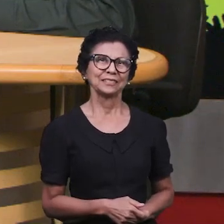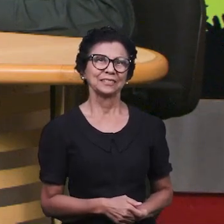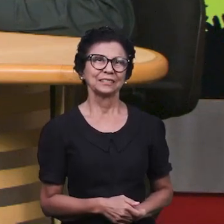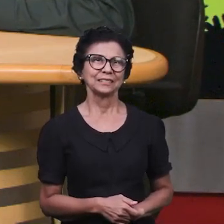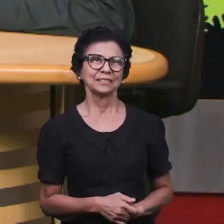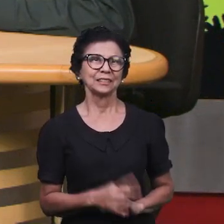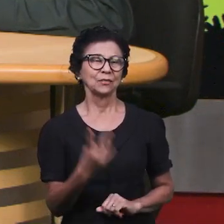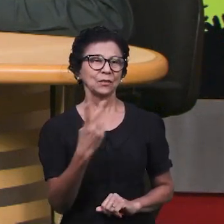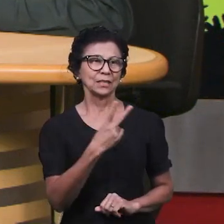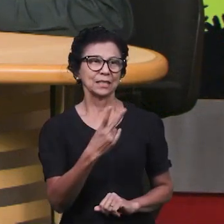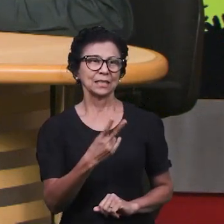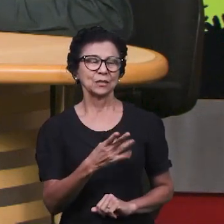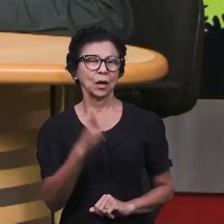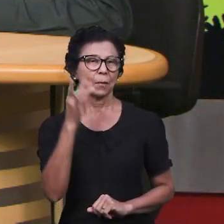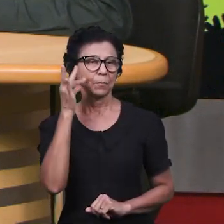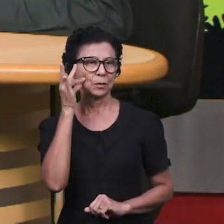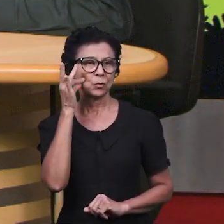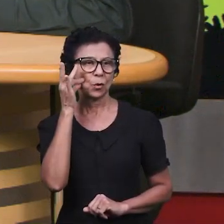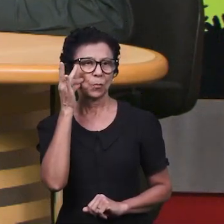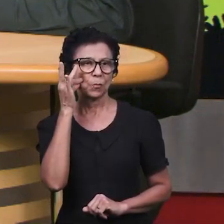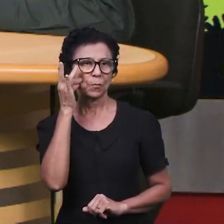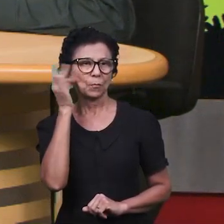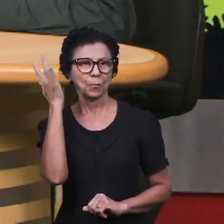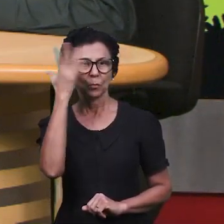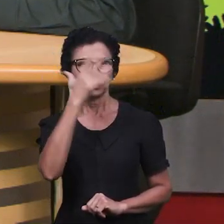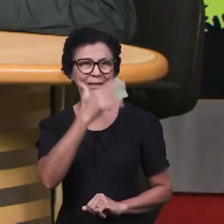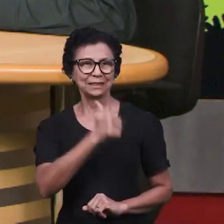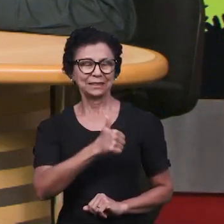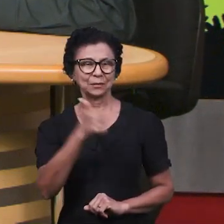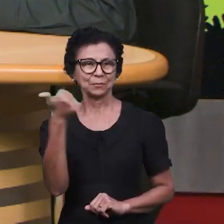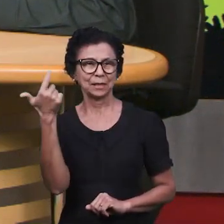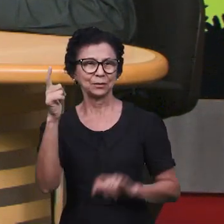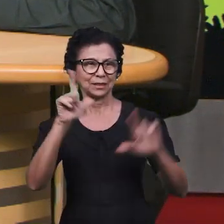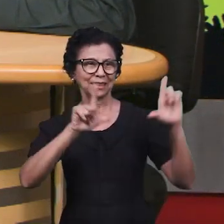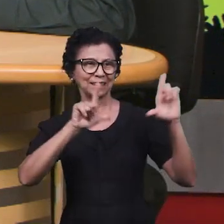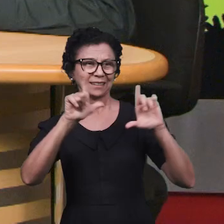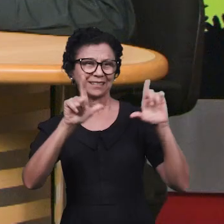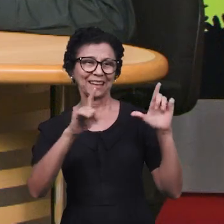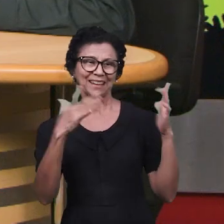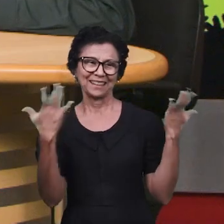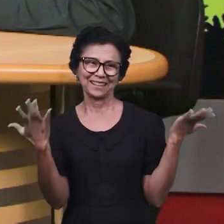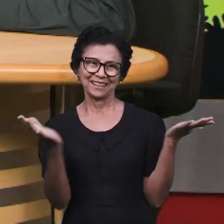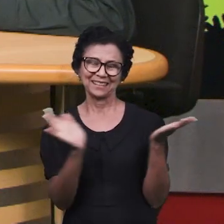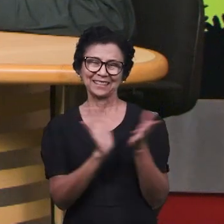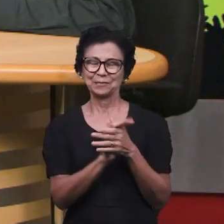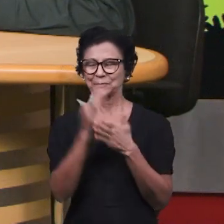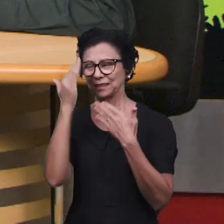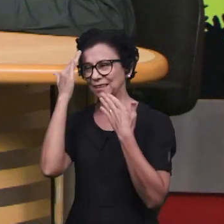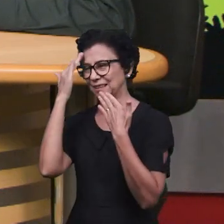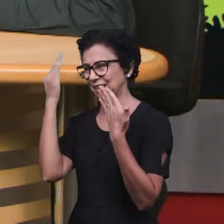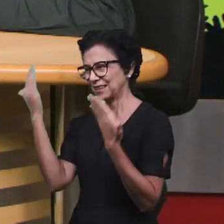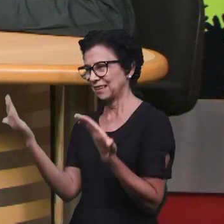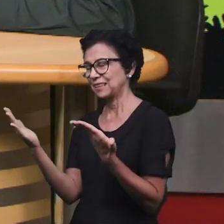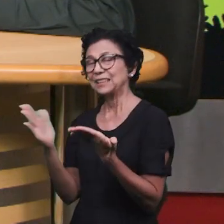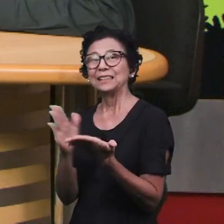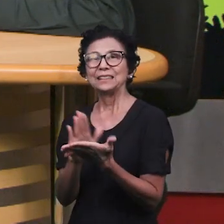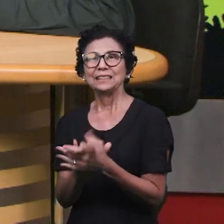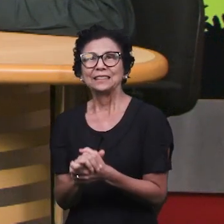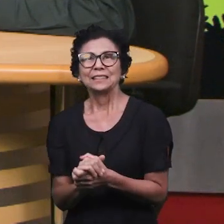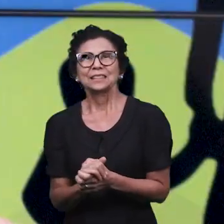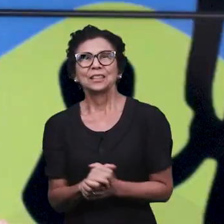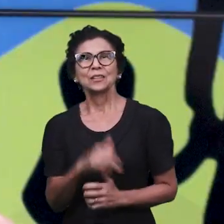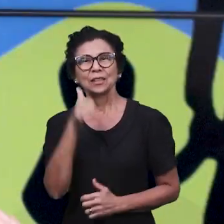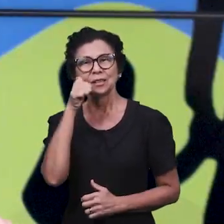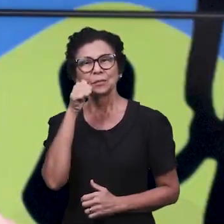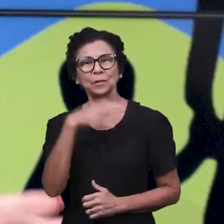vocês são muito mais bonitas pessoalmente do que no programa, não é verdade, Fernanda? Obrigada. Obrigada, são seus olhos. Muito obrigada. Então, a